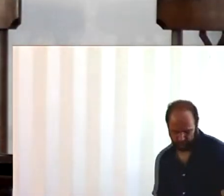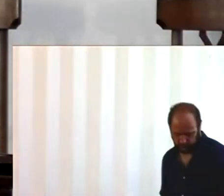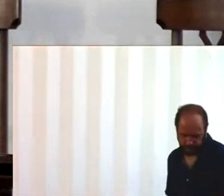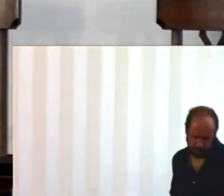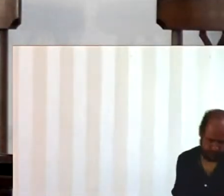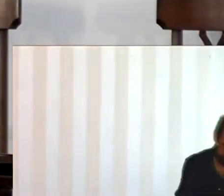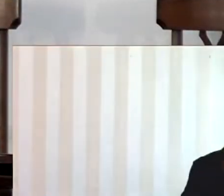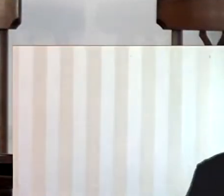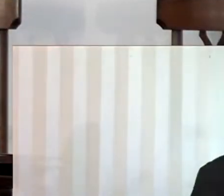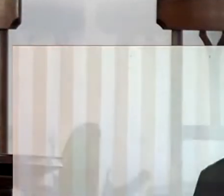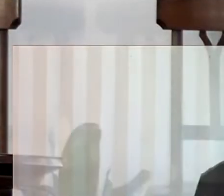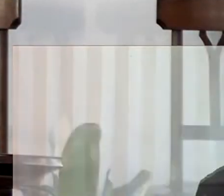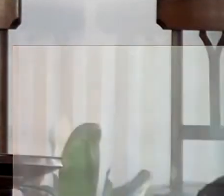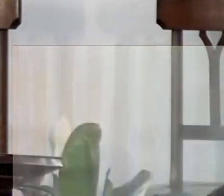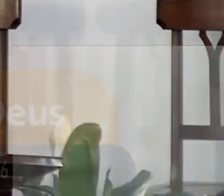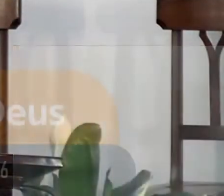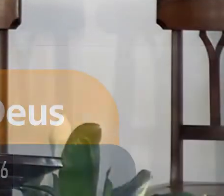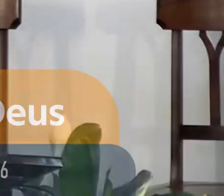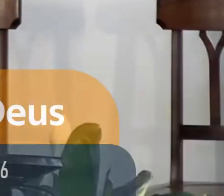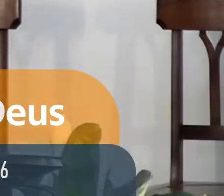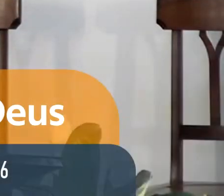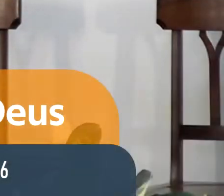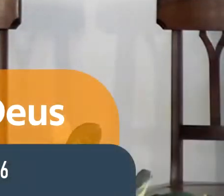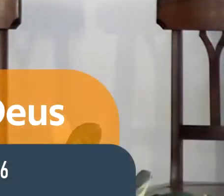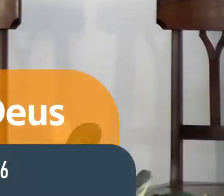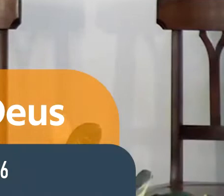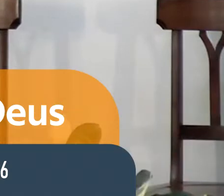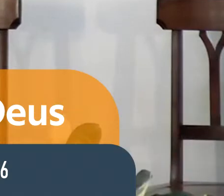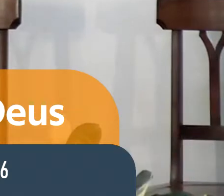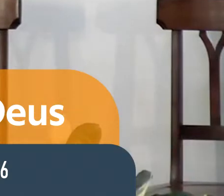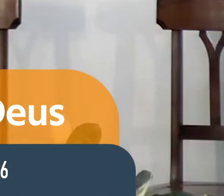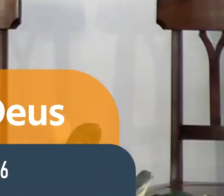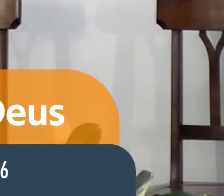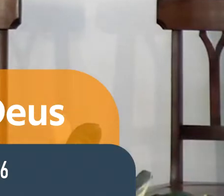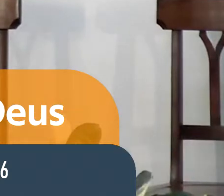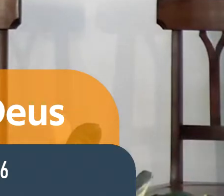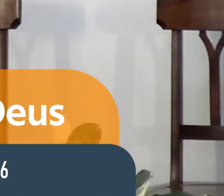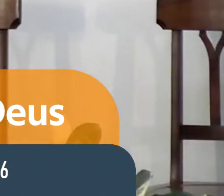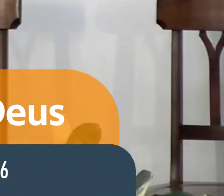Salmo 46, Salmo 46.